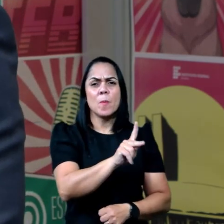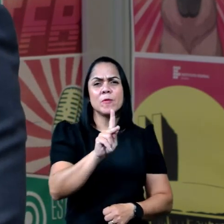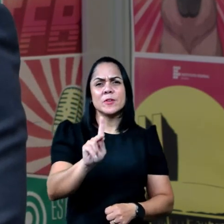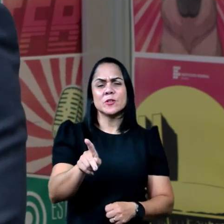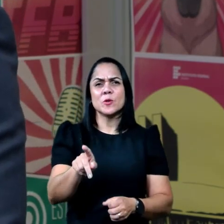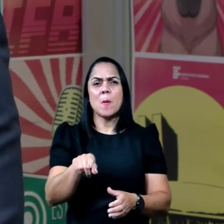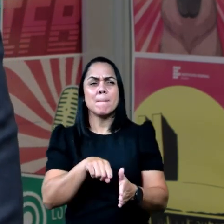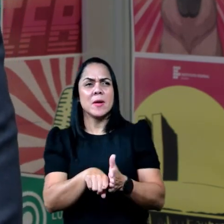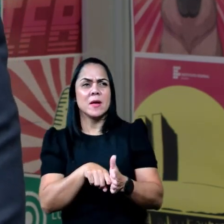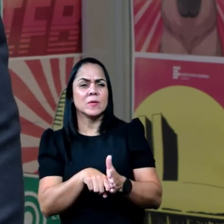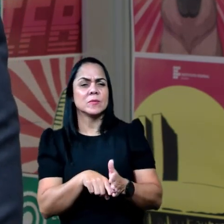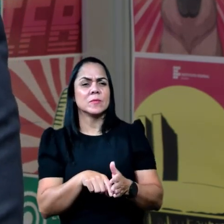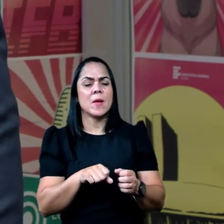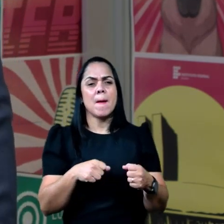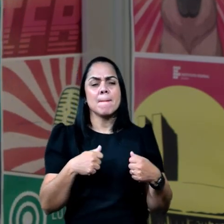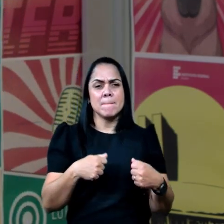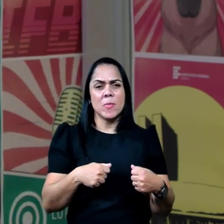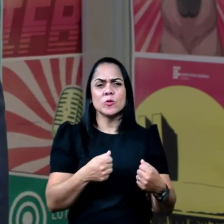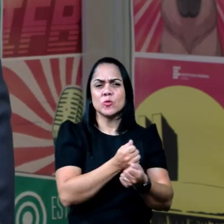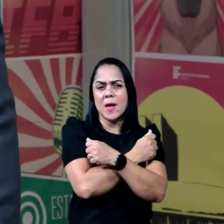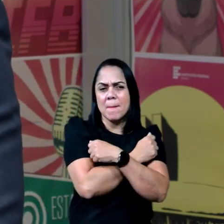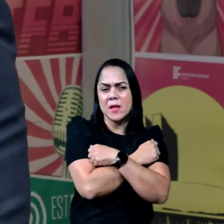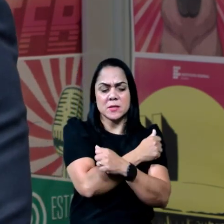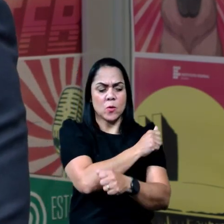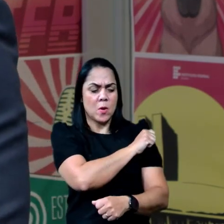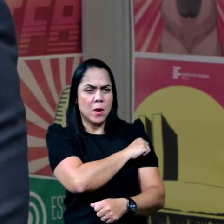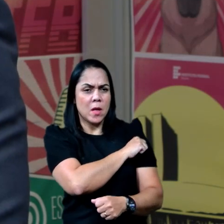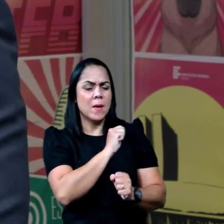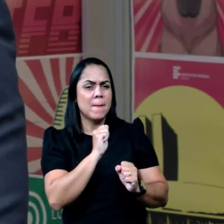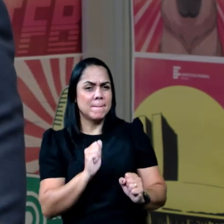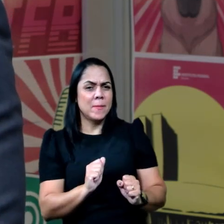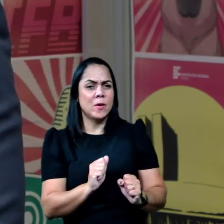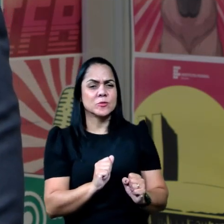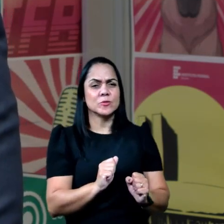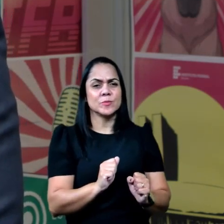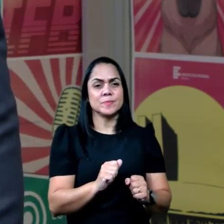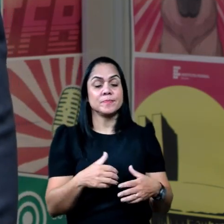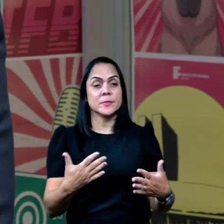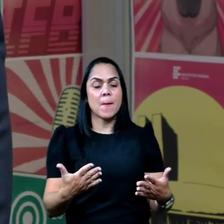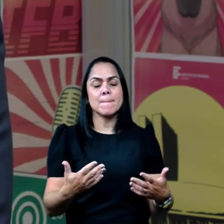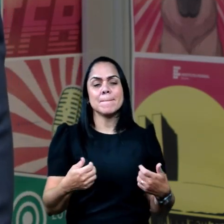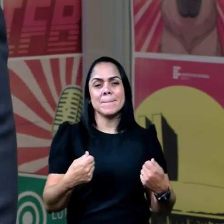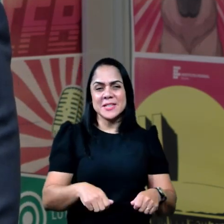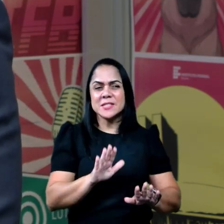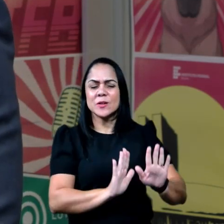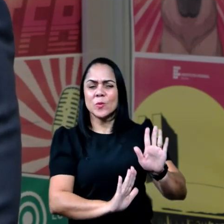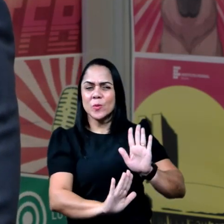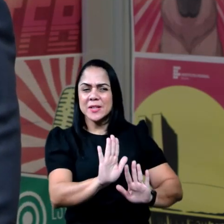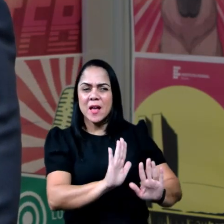eu posso abraçar o aluno, eu posso fazer isso, eu posso fazer aquilo. O tema é sempre bom senso, como receber um